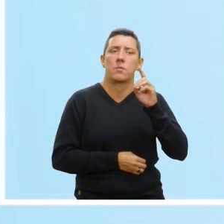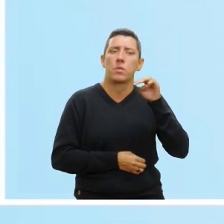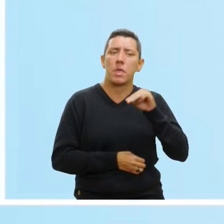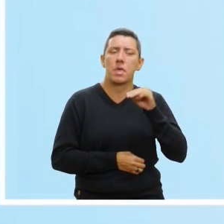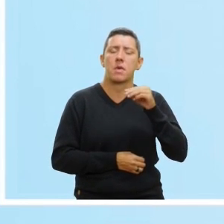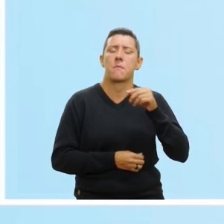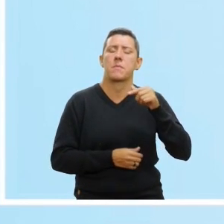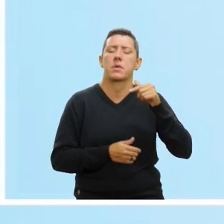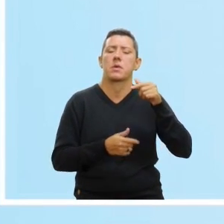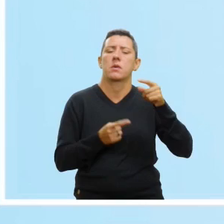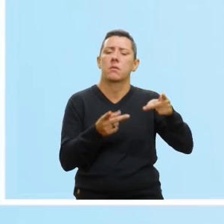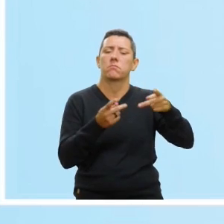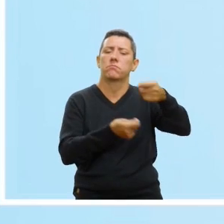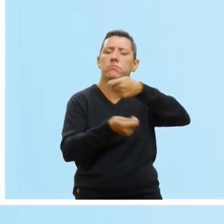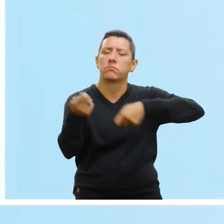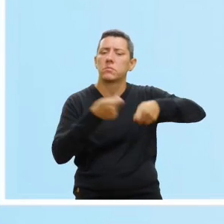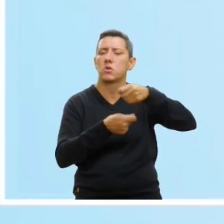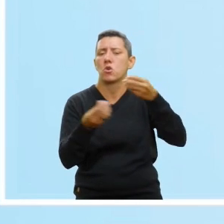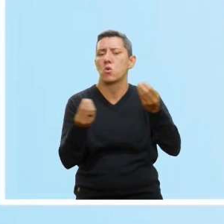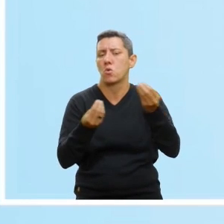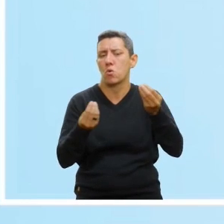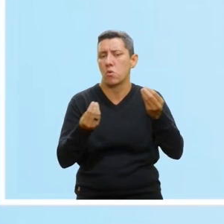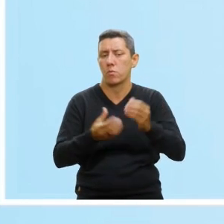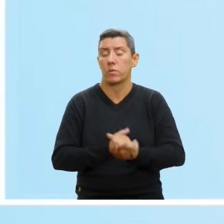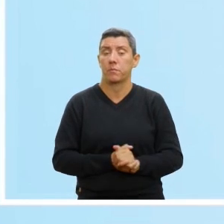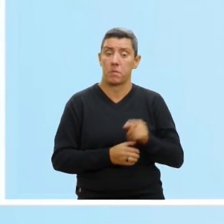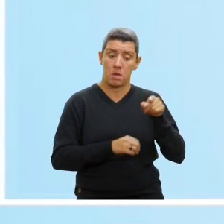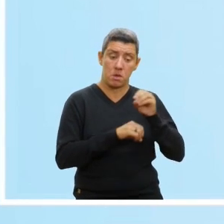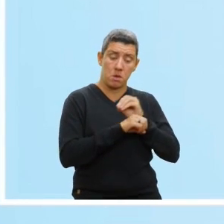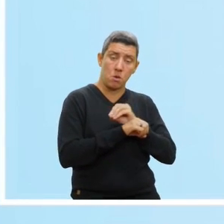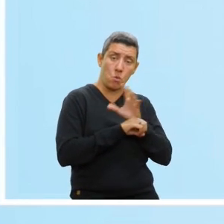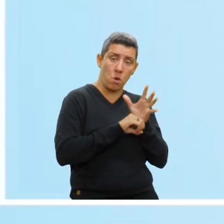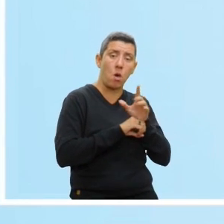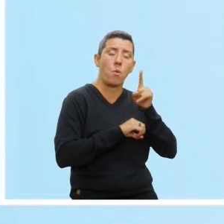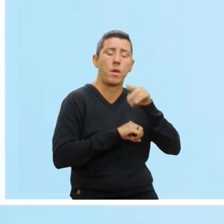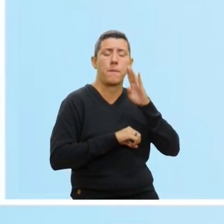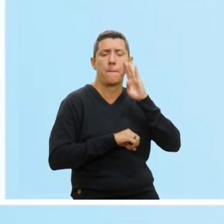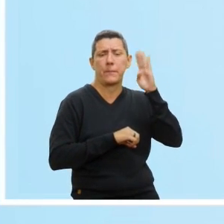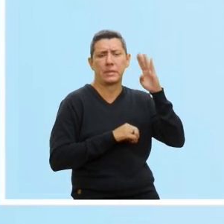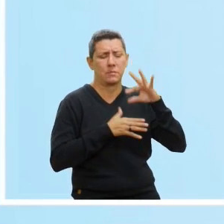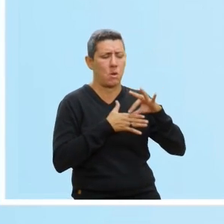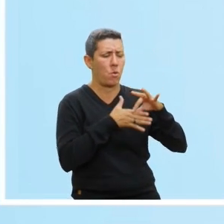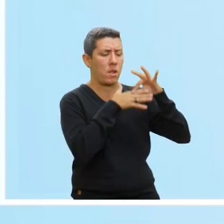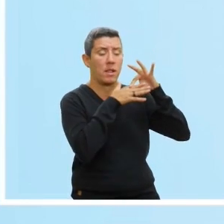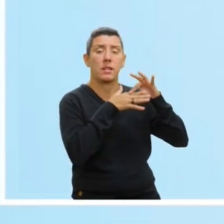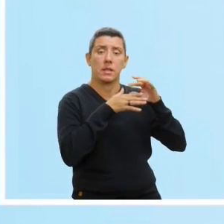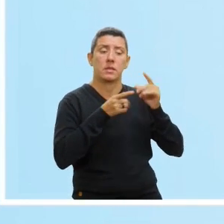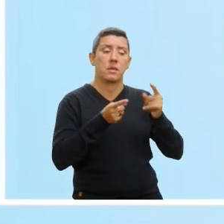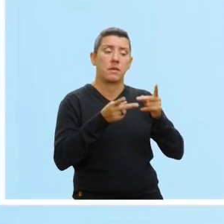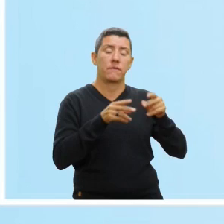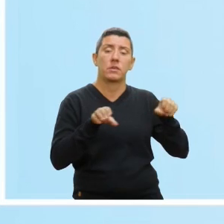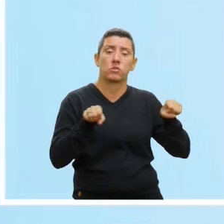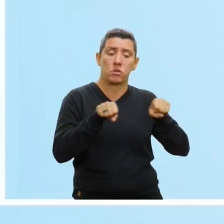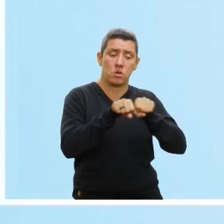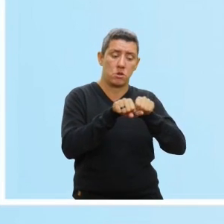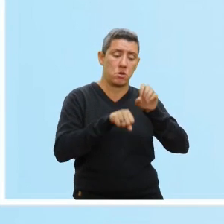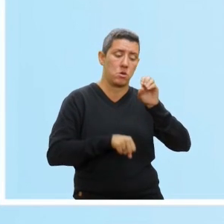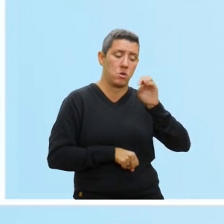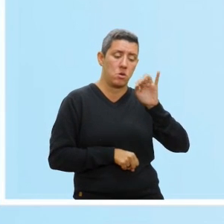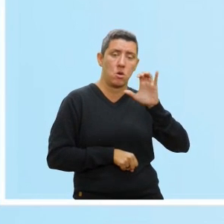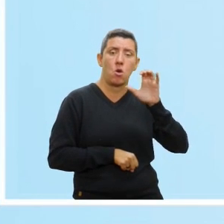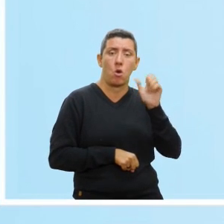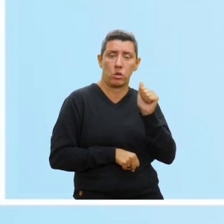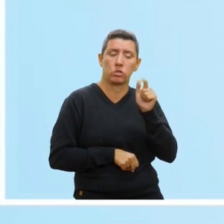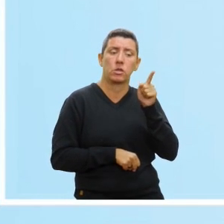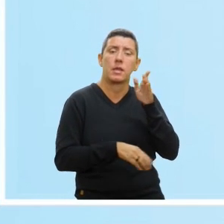hoje? A Huawei ela é líder de desenvolvimento em redes óticas, tá? Então, a Huawei não só participa do mercado,